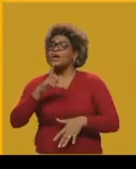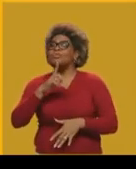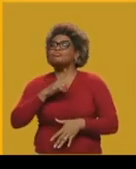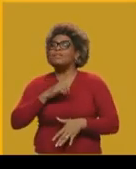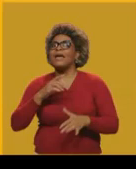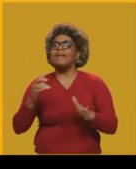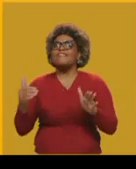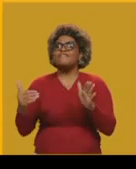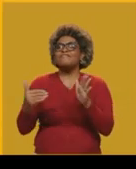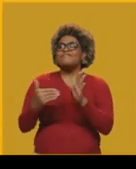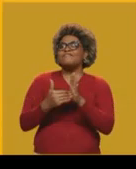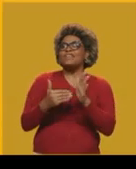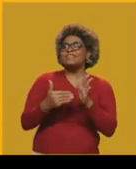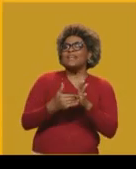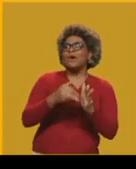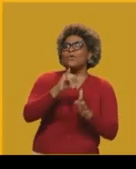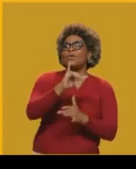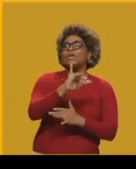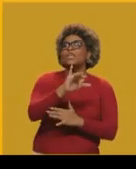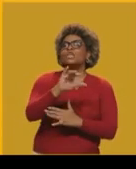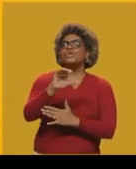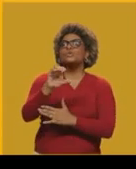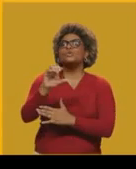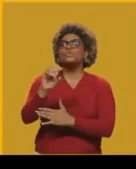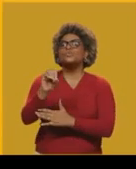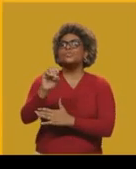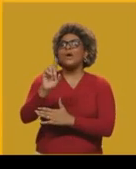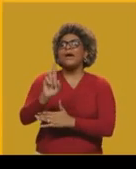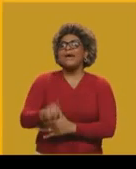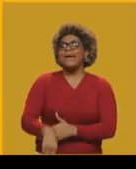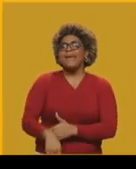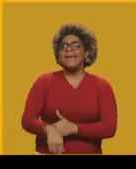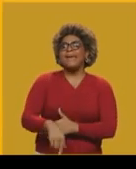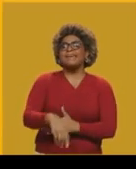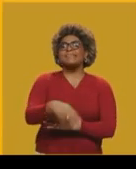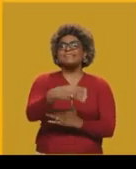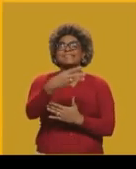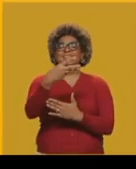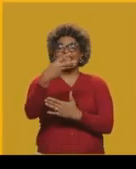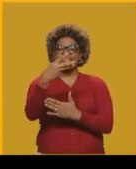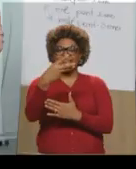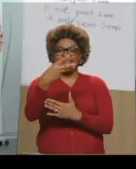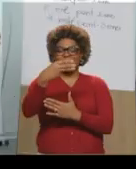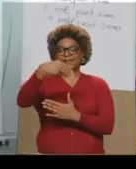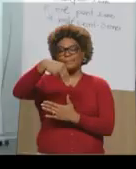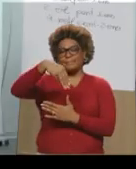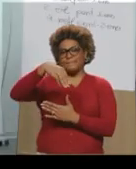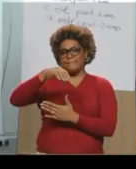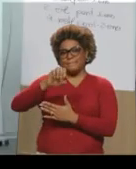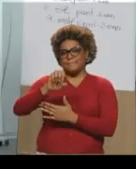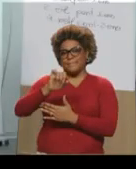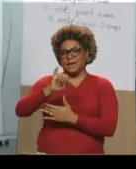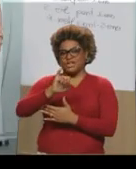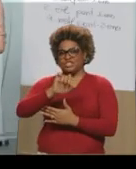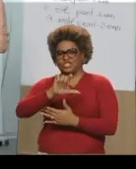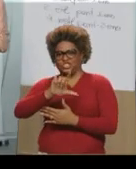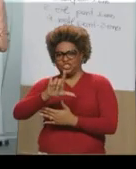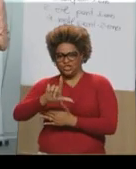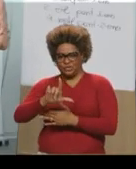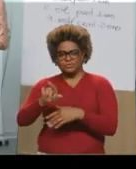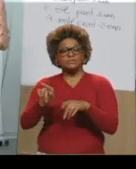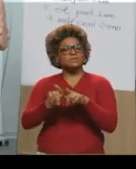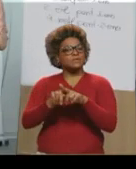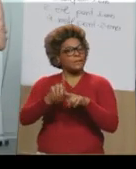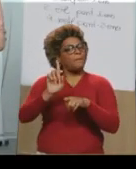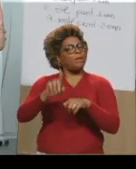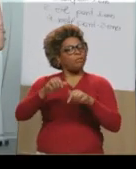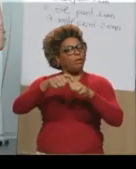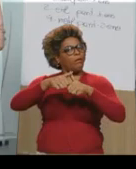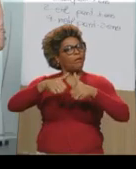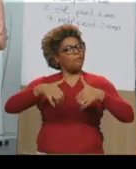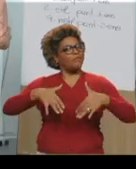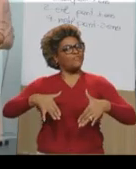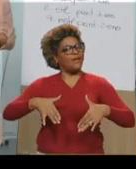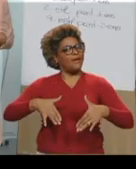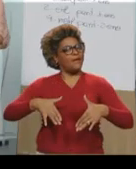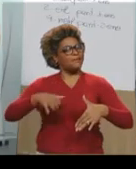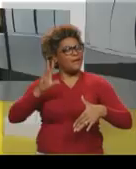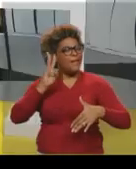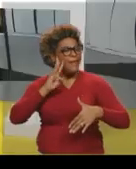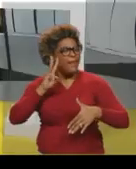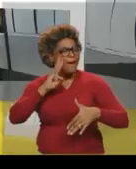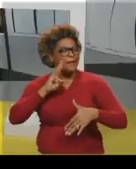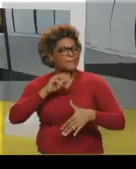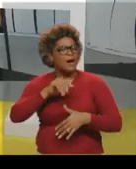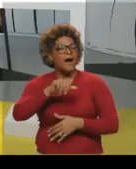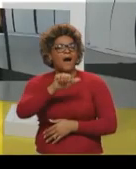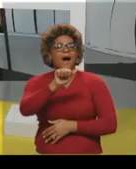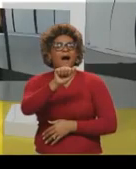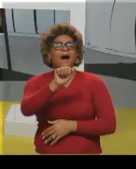il. Ele é um trimetil, logo, ele também é ramificado. Ele é aromático? Não. Lembra que aromático